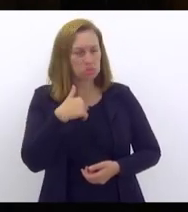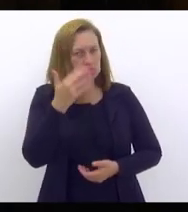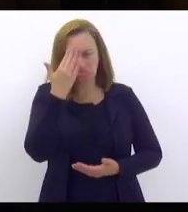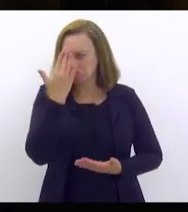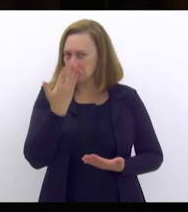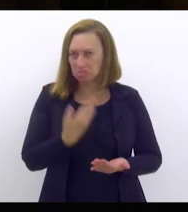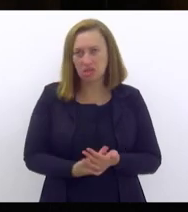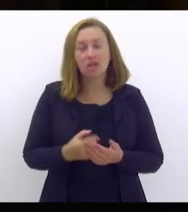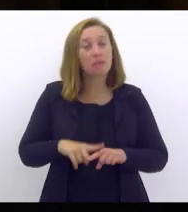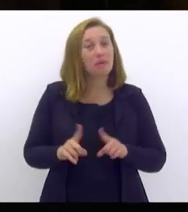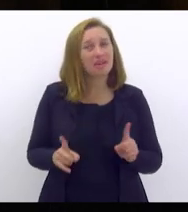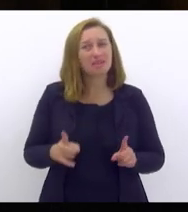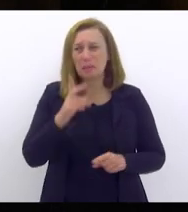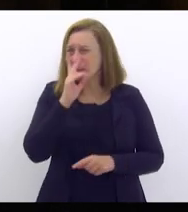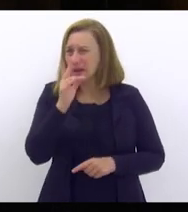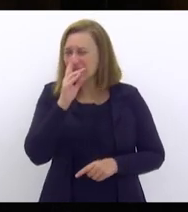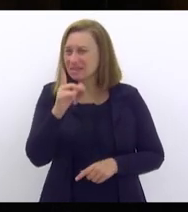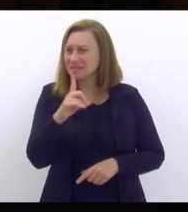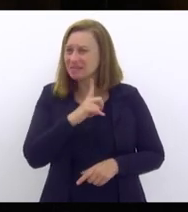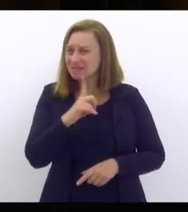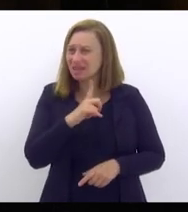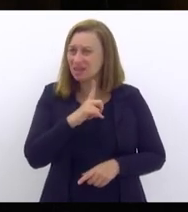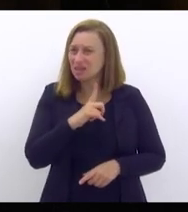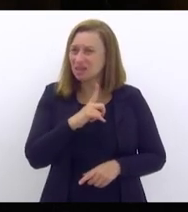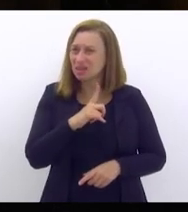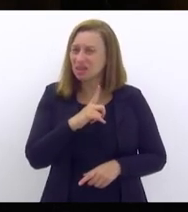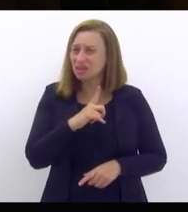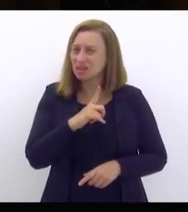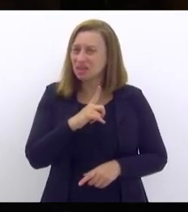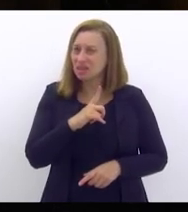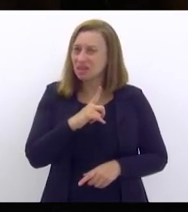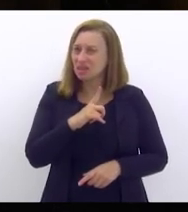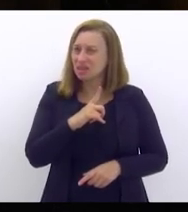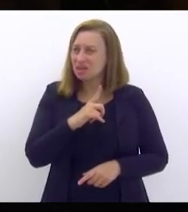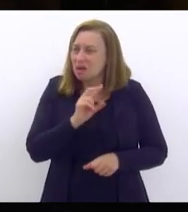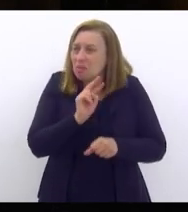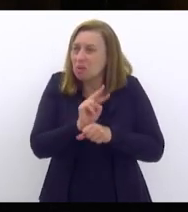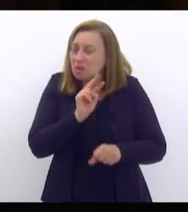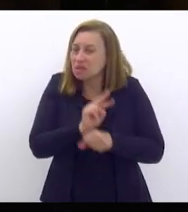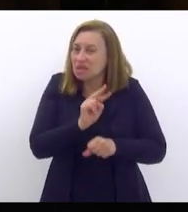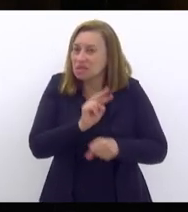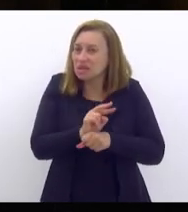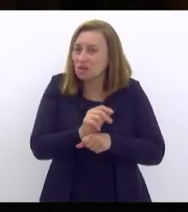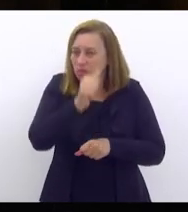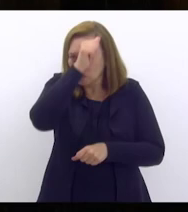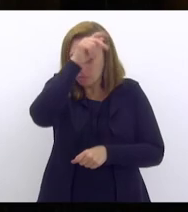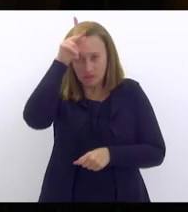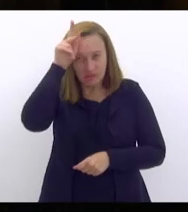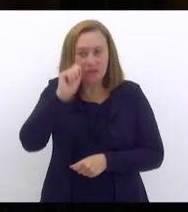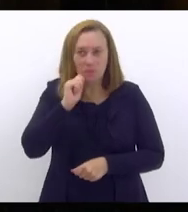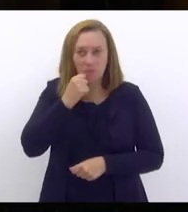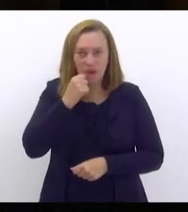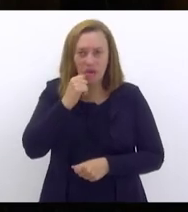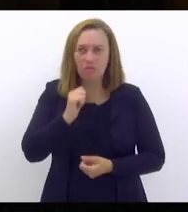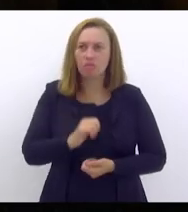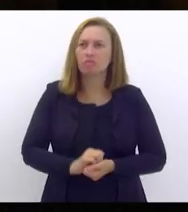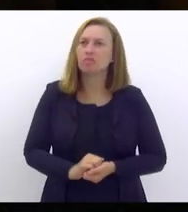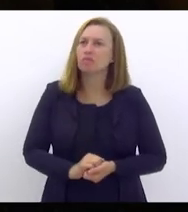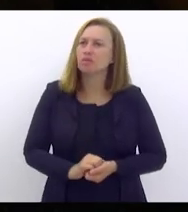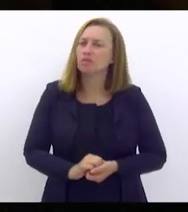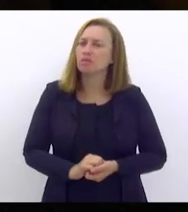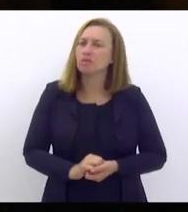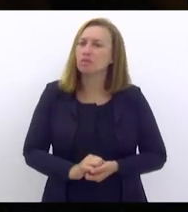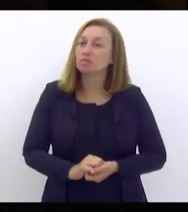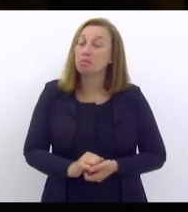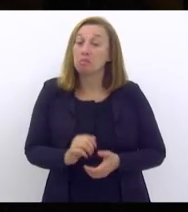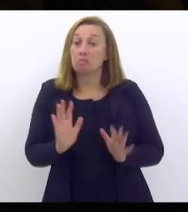nisso, mas parece que existe uma blindagem ao prefeito atual dessa cidade, o senhor Eduardo Paes,